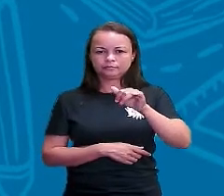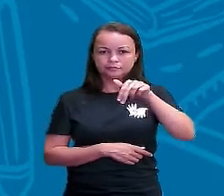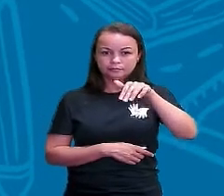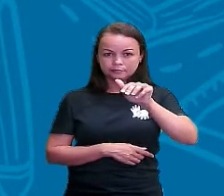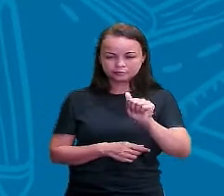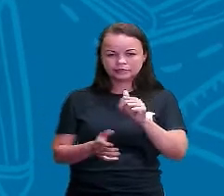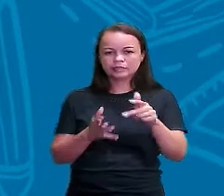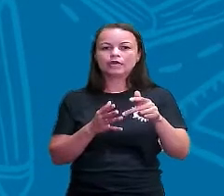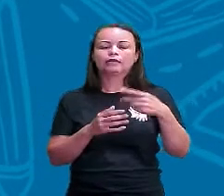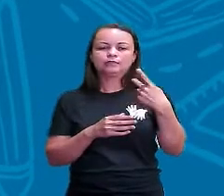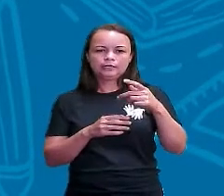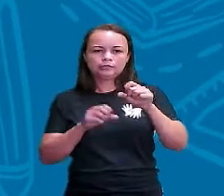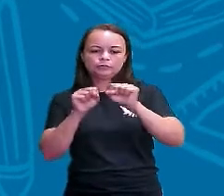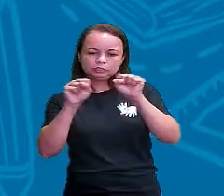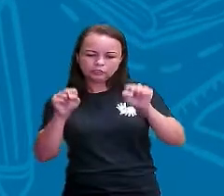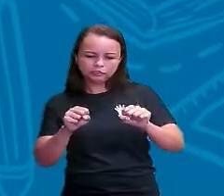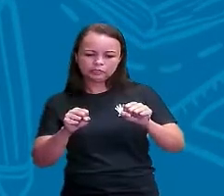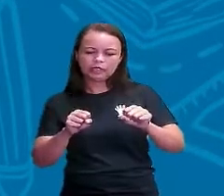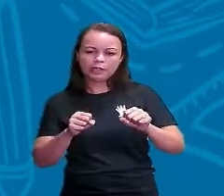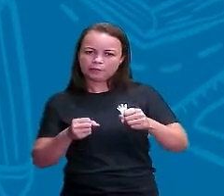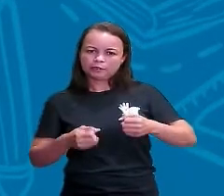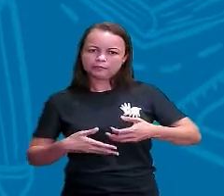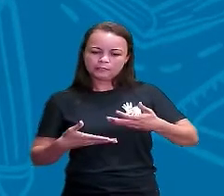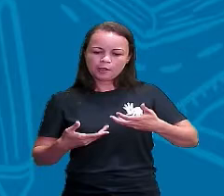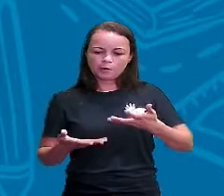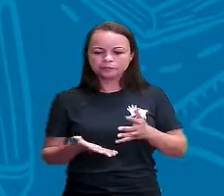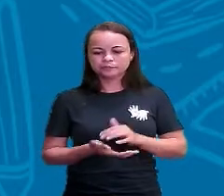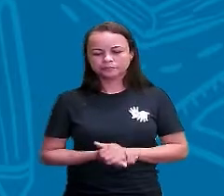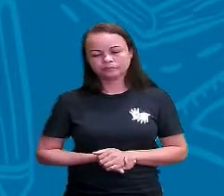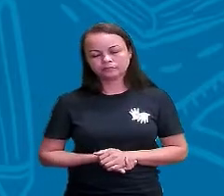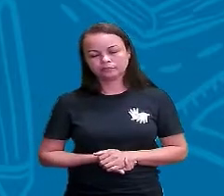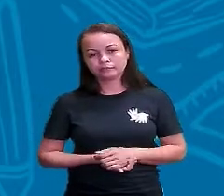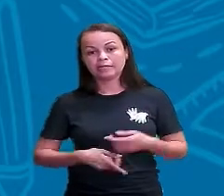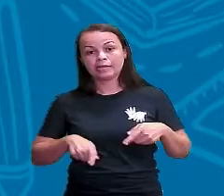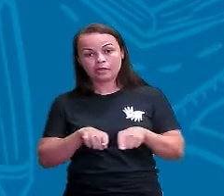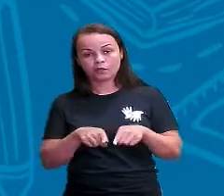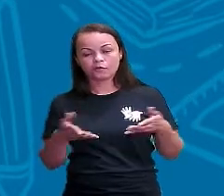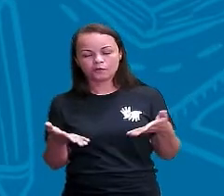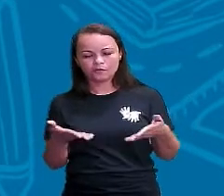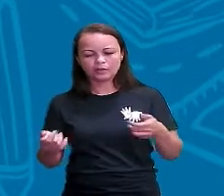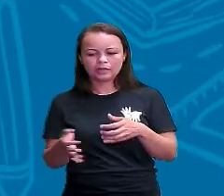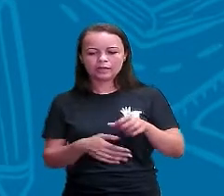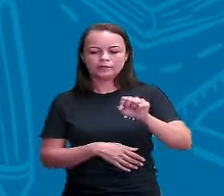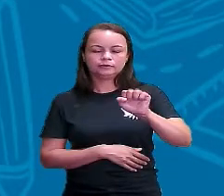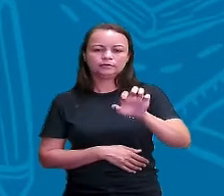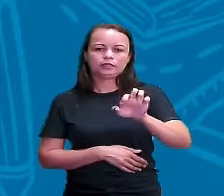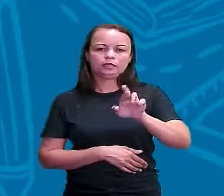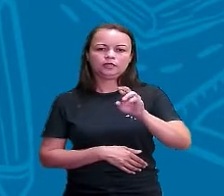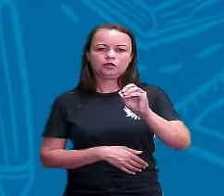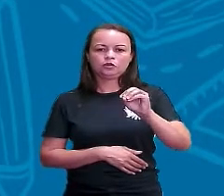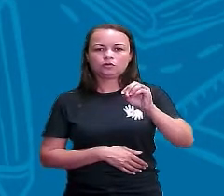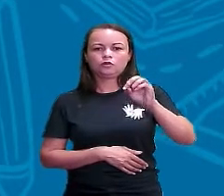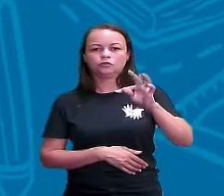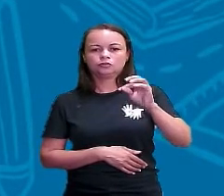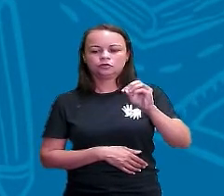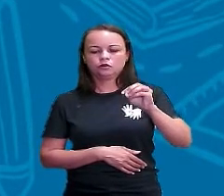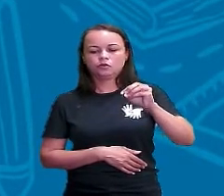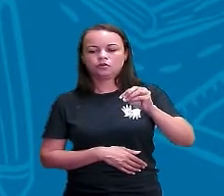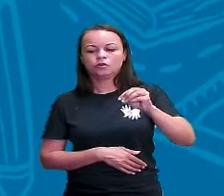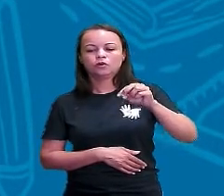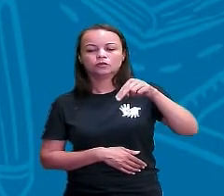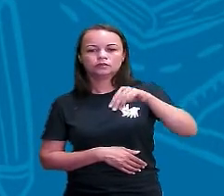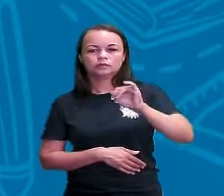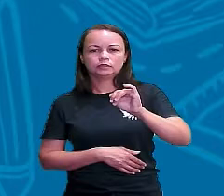ideia, sistema de recompensa. E aí, eu não posso deixar de falar da serotonina. A serotonina, gente, também é outra molécula,